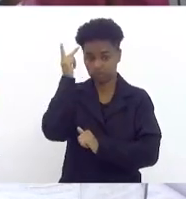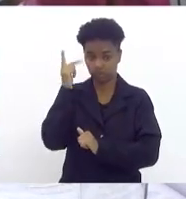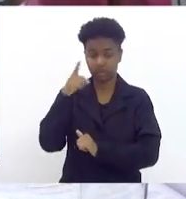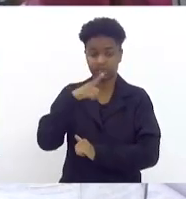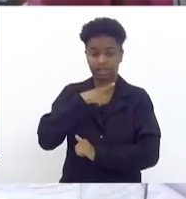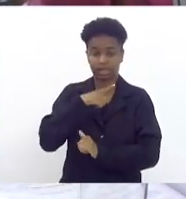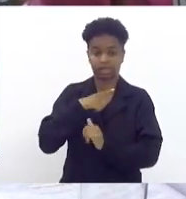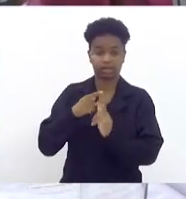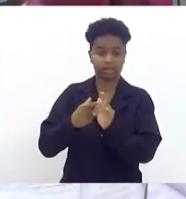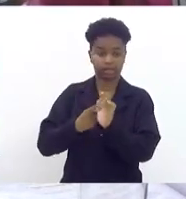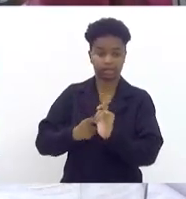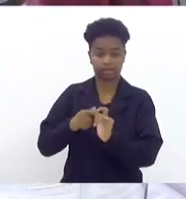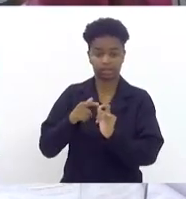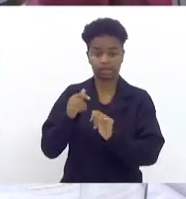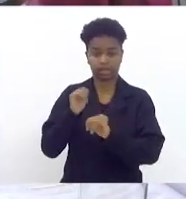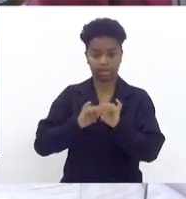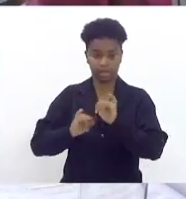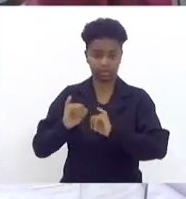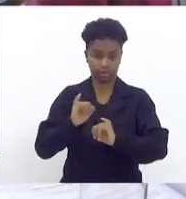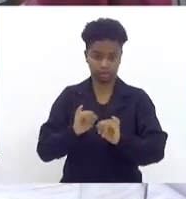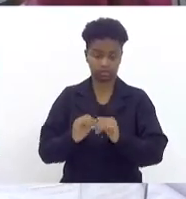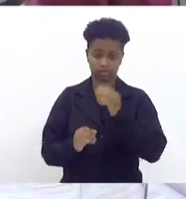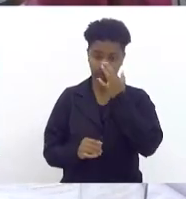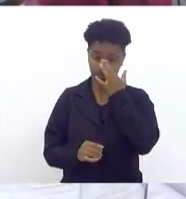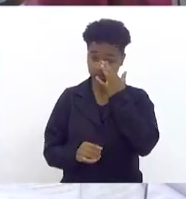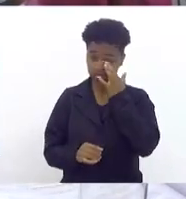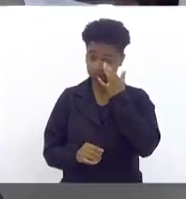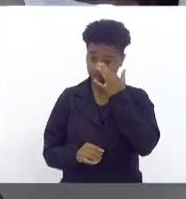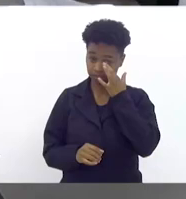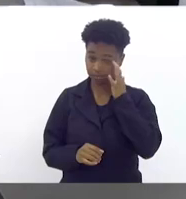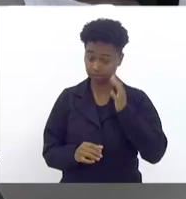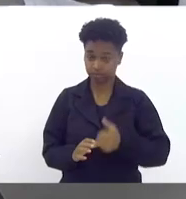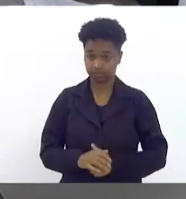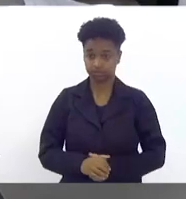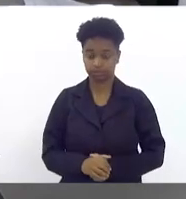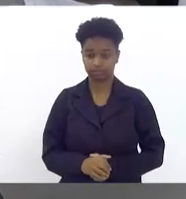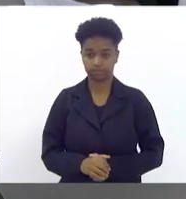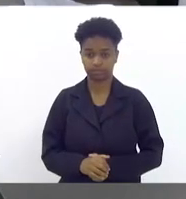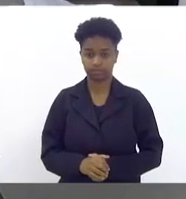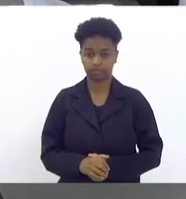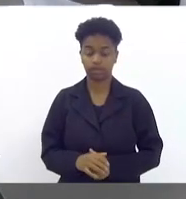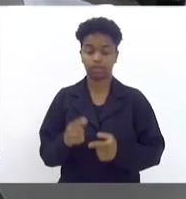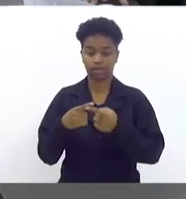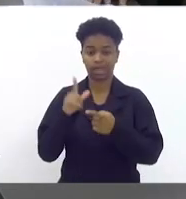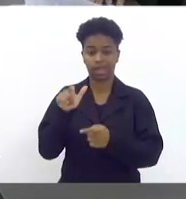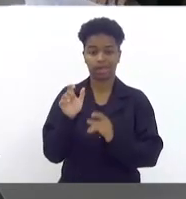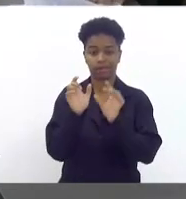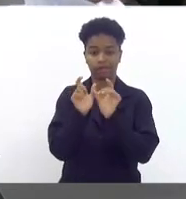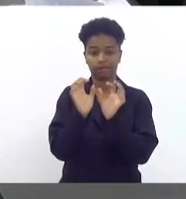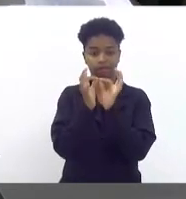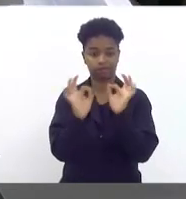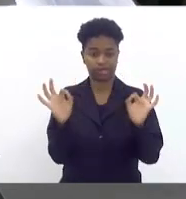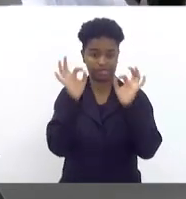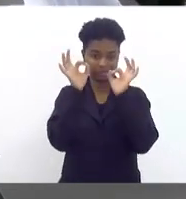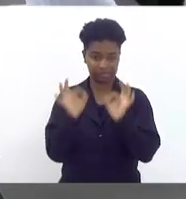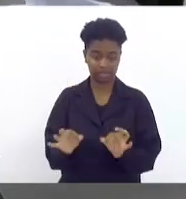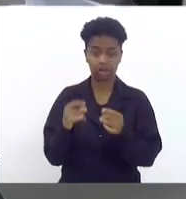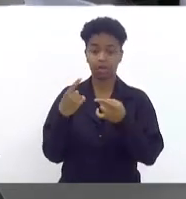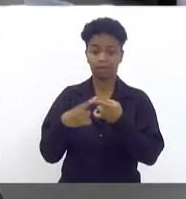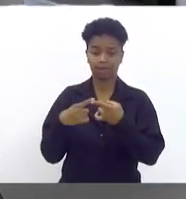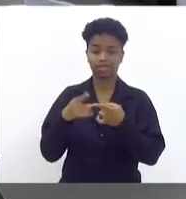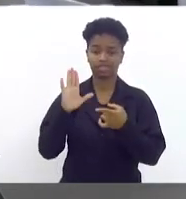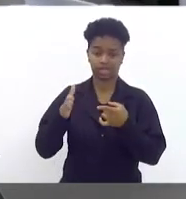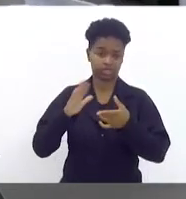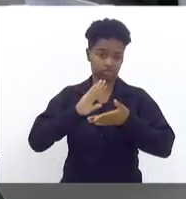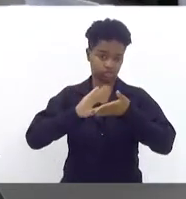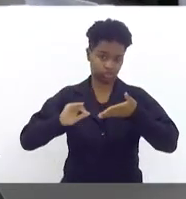química. Perfeito. Tudo bem? Somente pode isso. Pode ser, deputado Delaroli. Claro. Pode ser. Então, que é a designação correta. Que é na emenda já foi retirada.